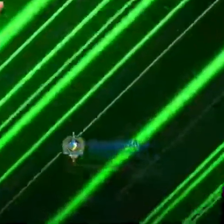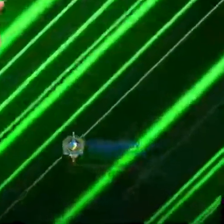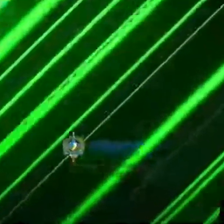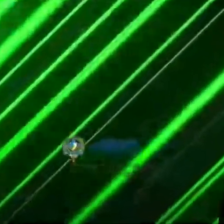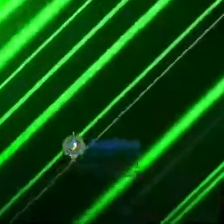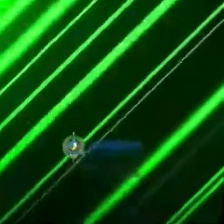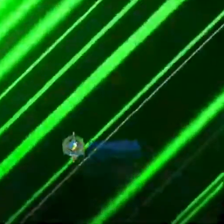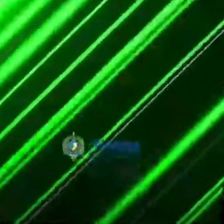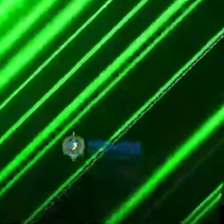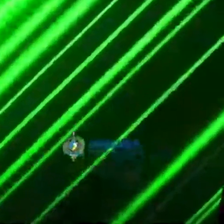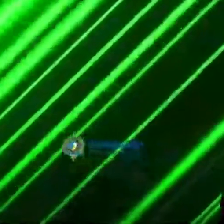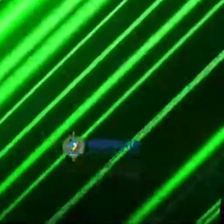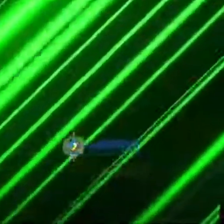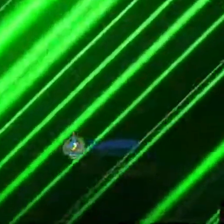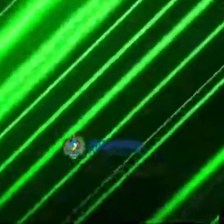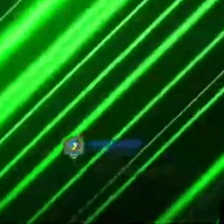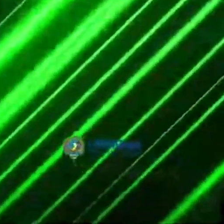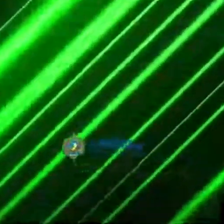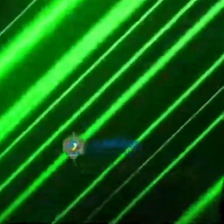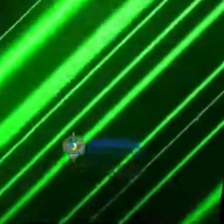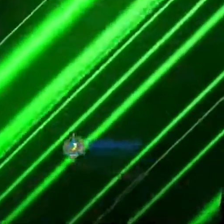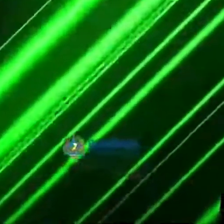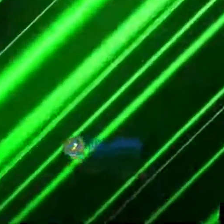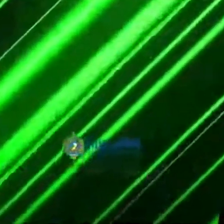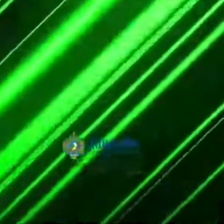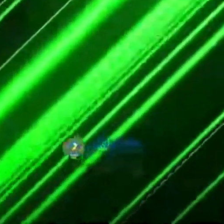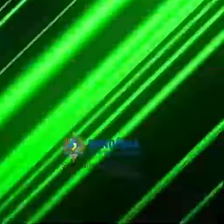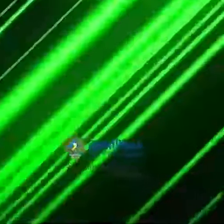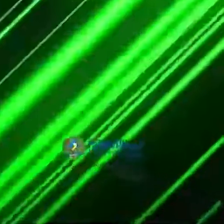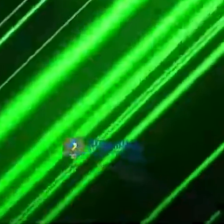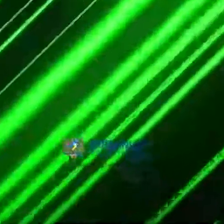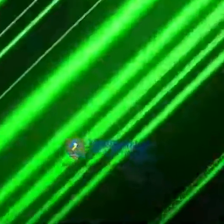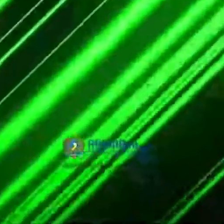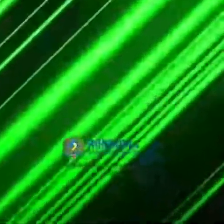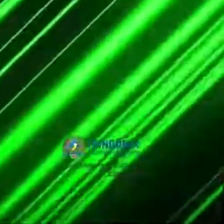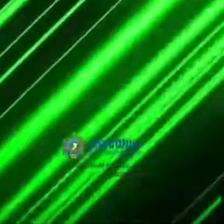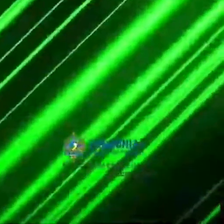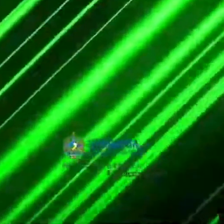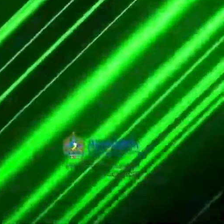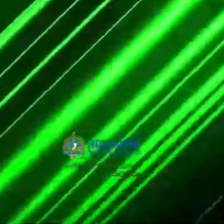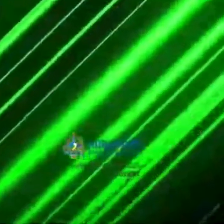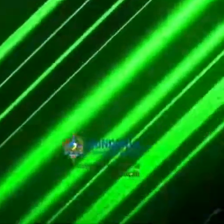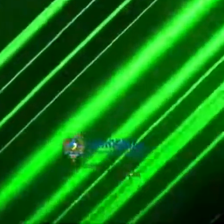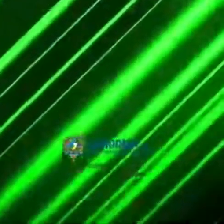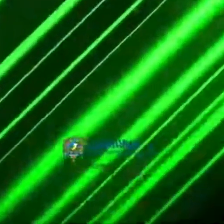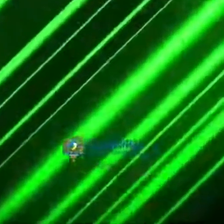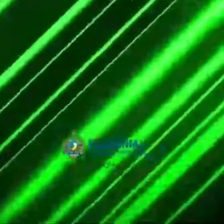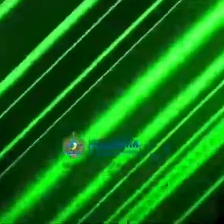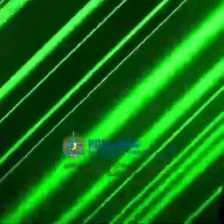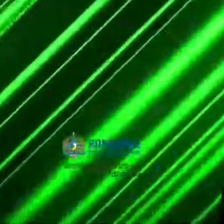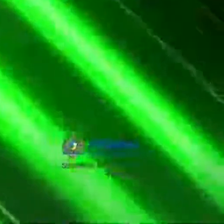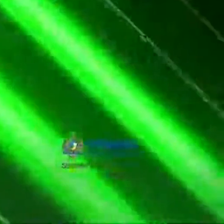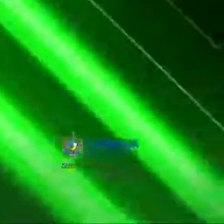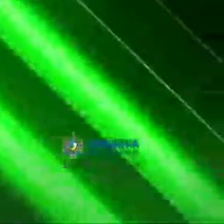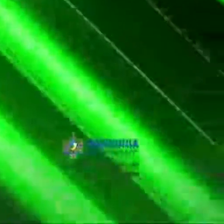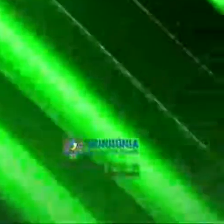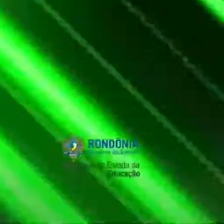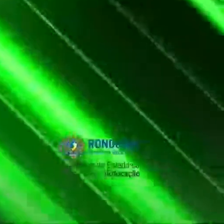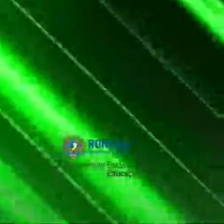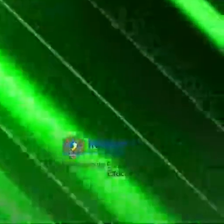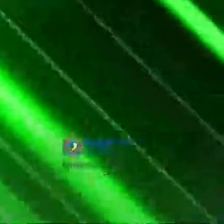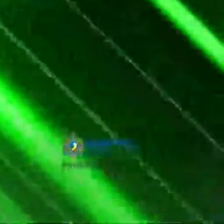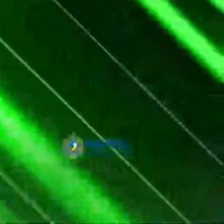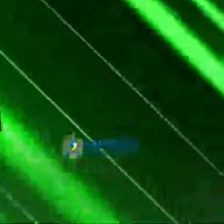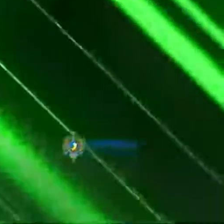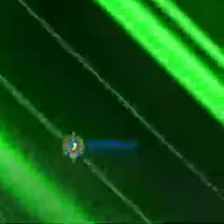da realidade da maioria das brasileiras. Seja por falta de tempo, dinheiro ou até mesmo desejo. E é